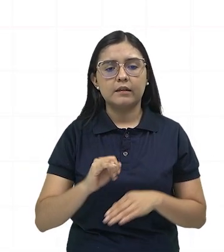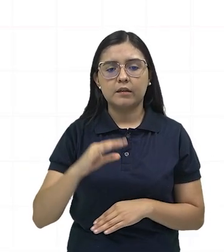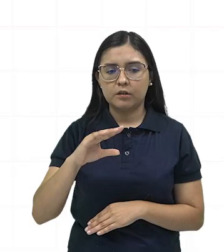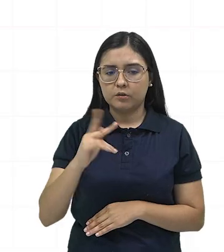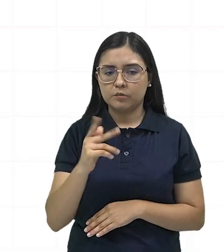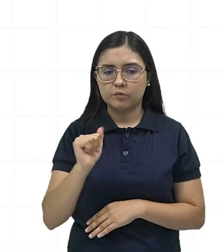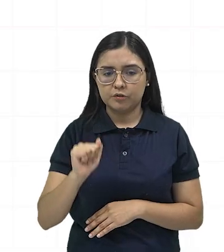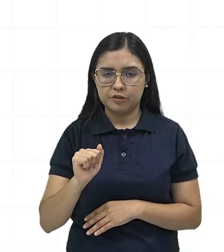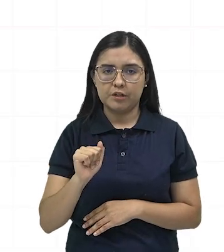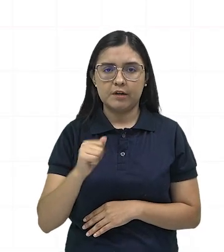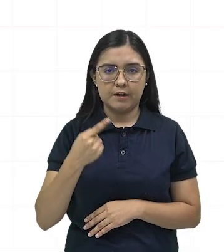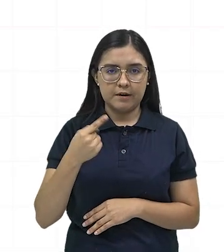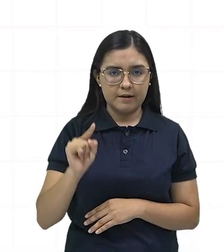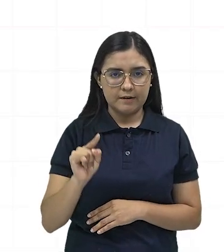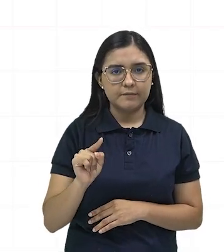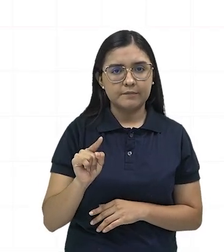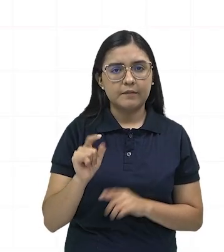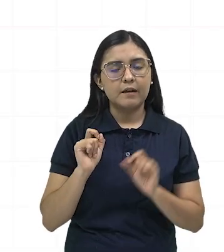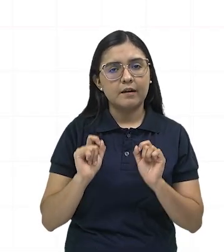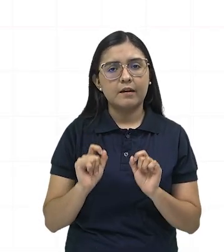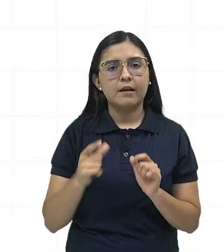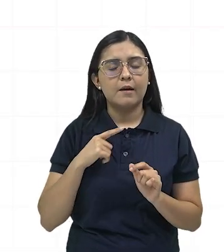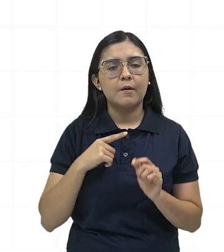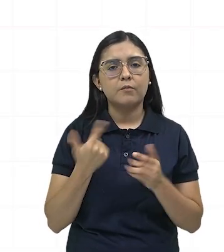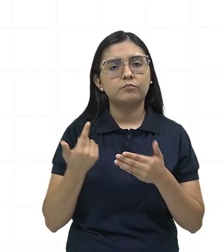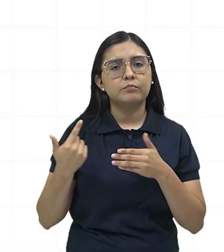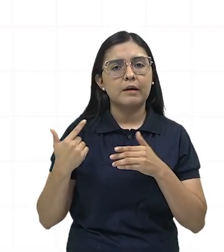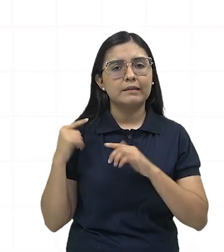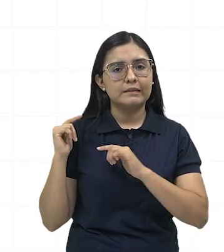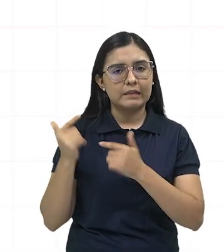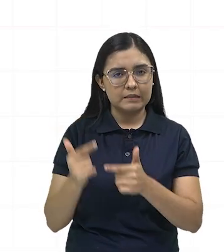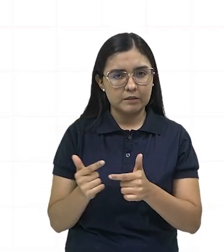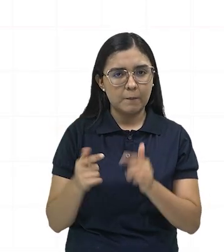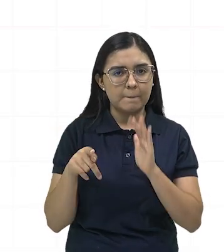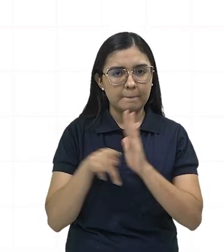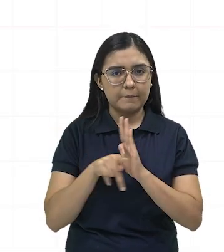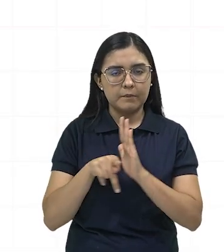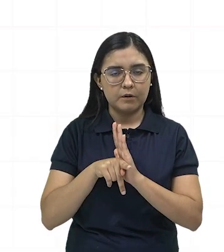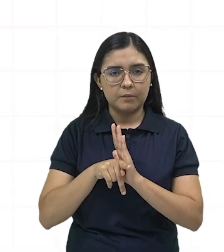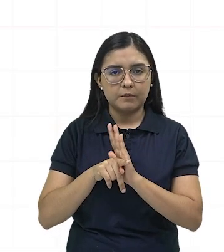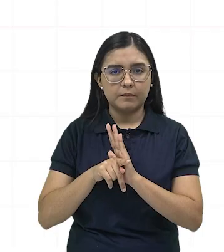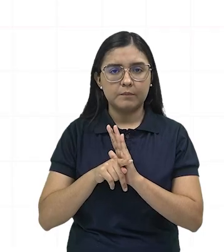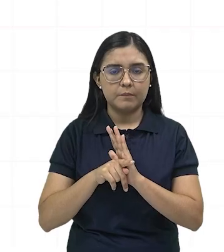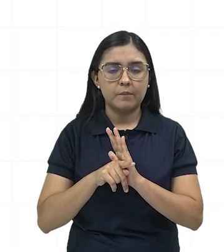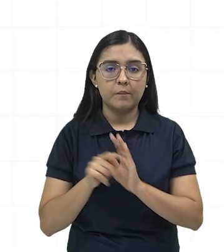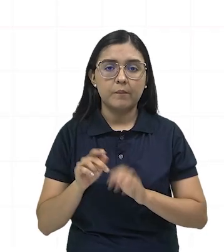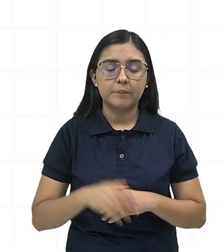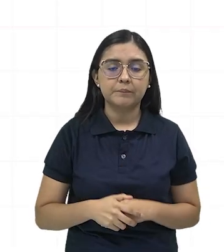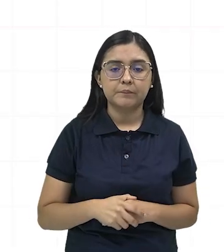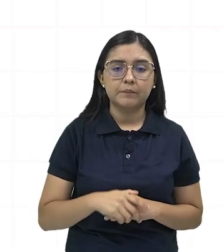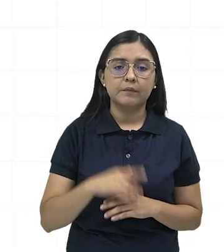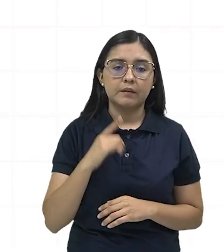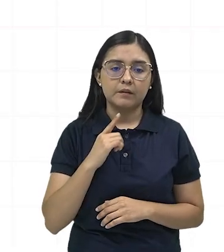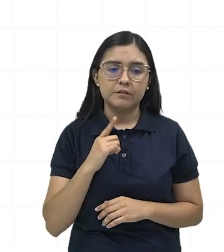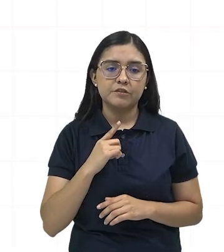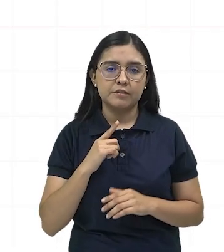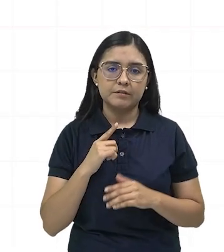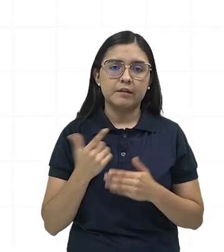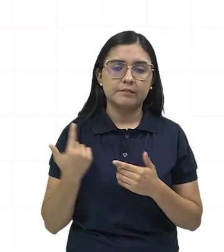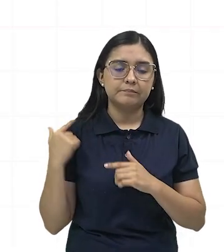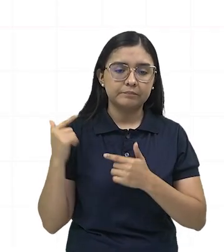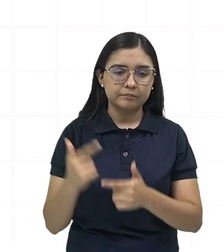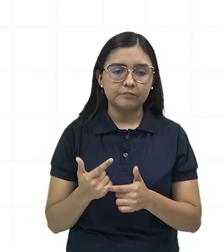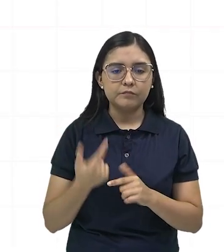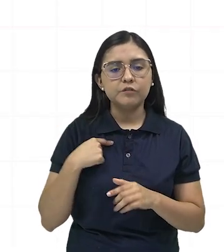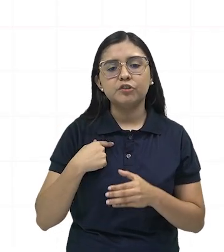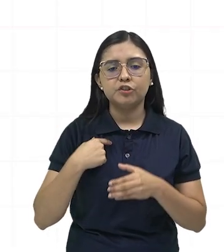Chá, tradicionalmente, né, é uma ação inglesa, então os colonos das 13 colônias também tinham essa ação de tomar chá.